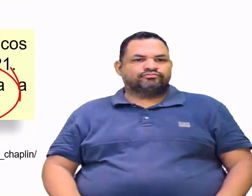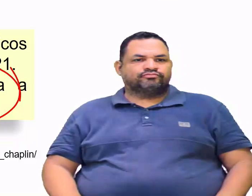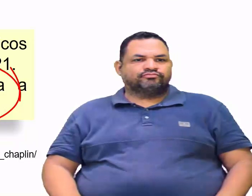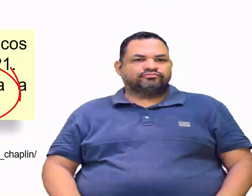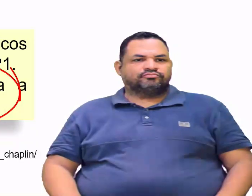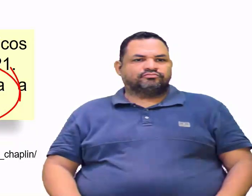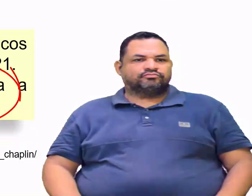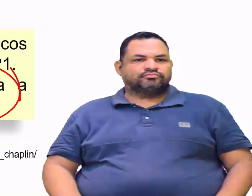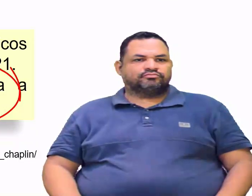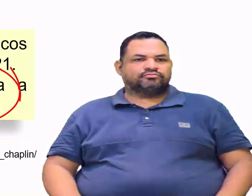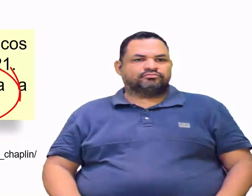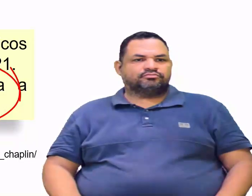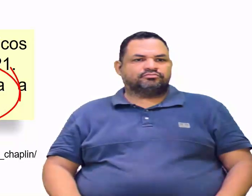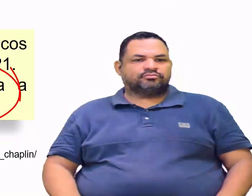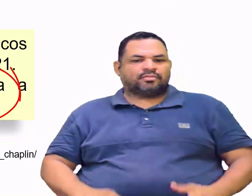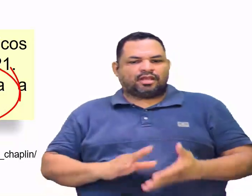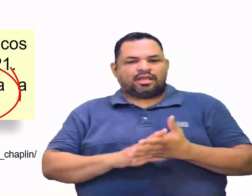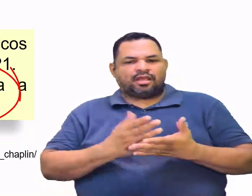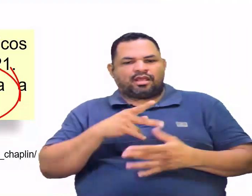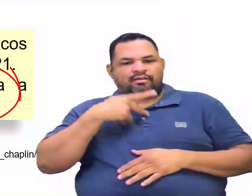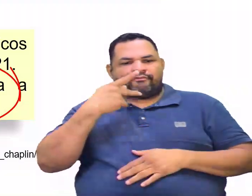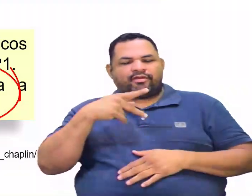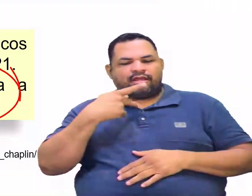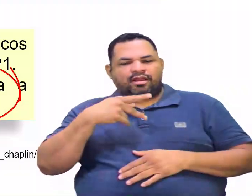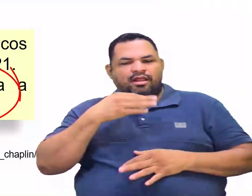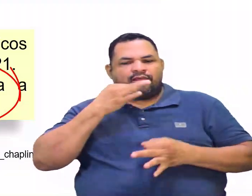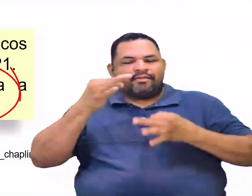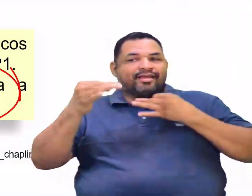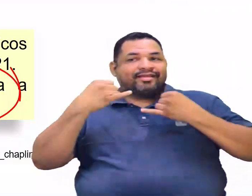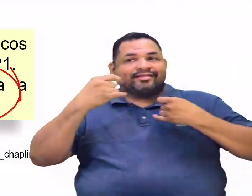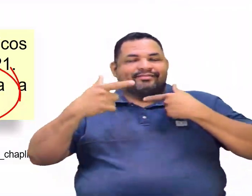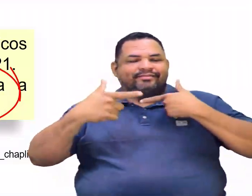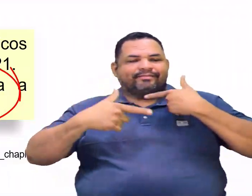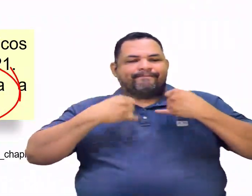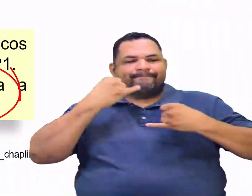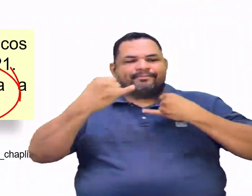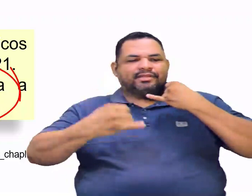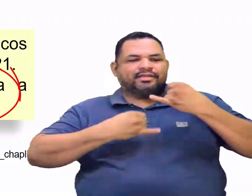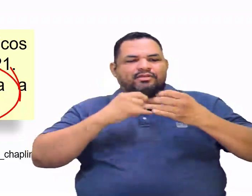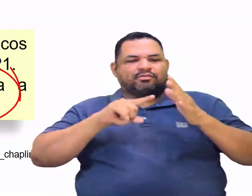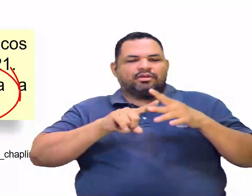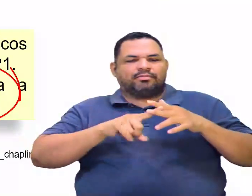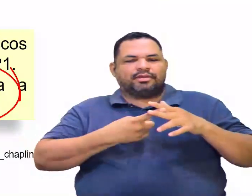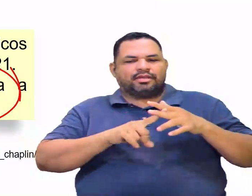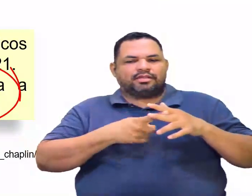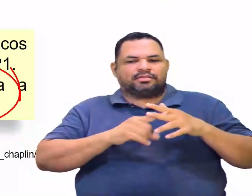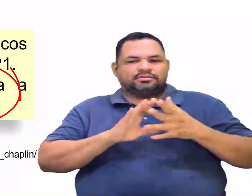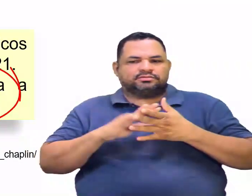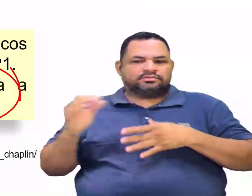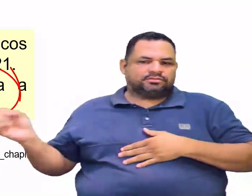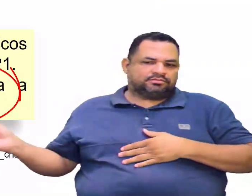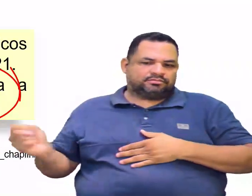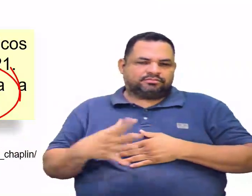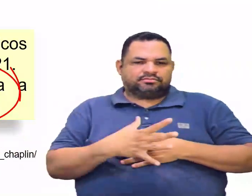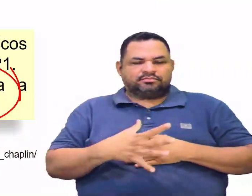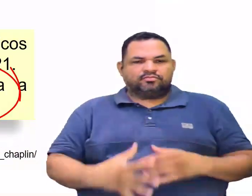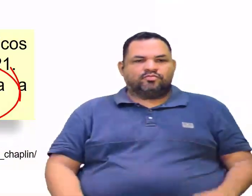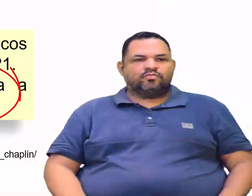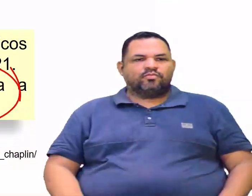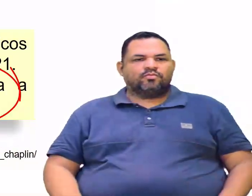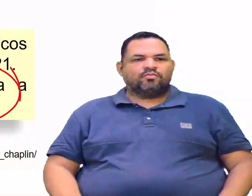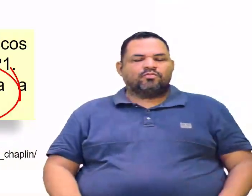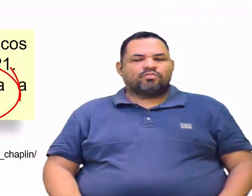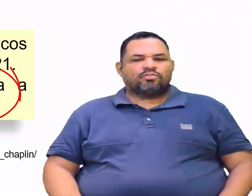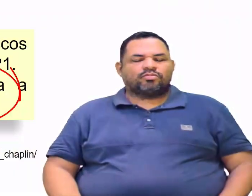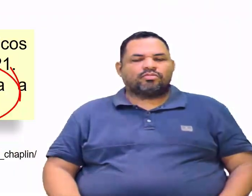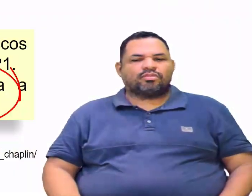ridiculariza a mecanização da modernidade. Ok? Então, vamos seguir aqui. E,